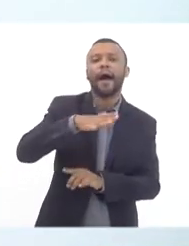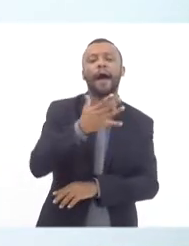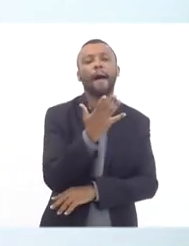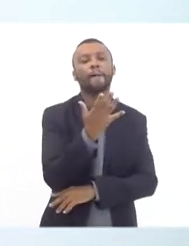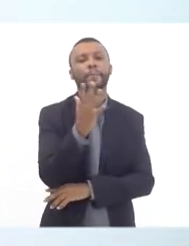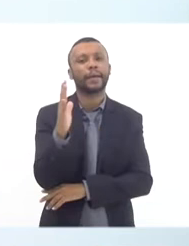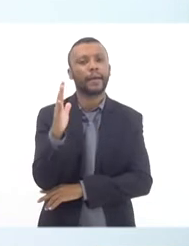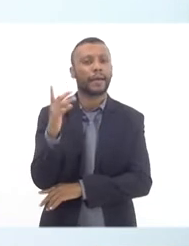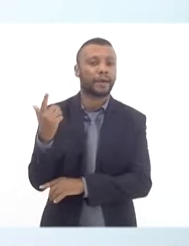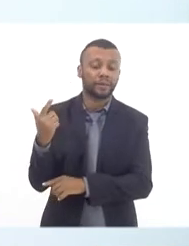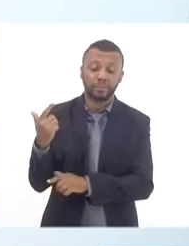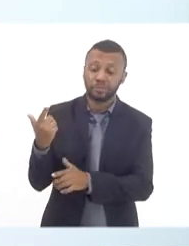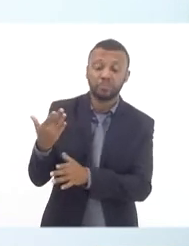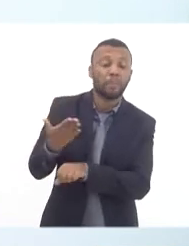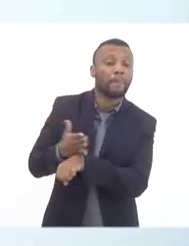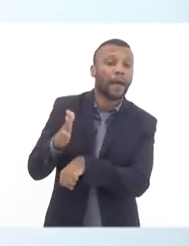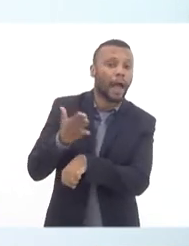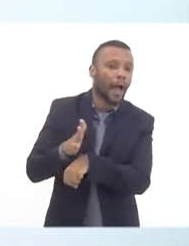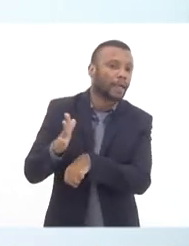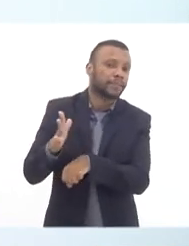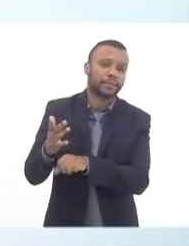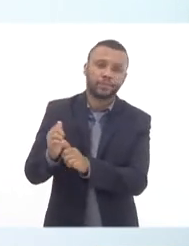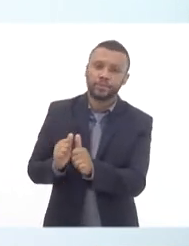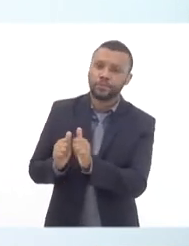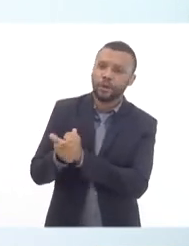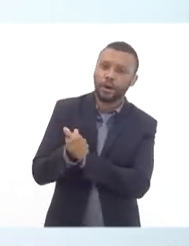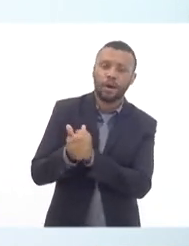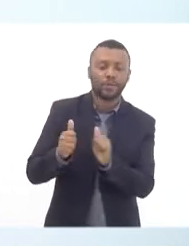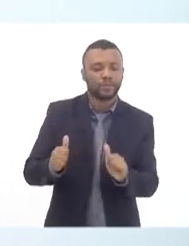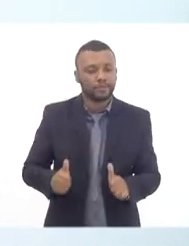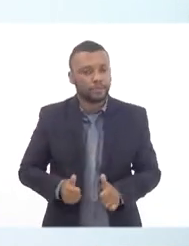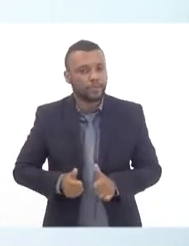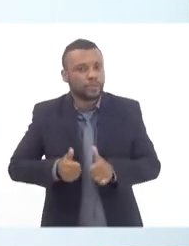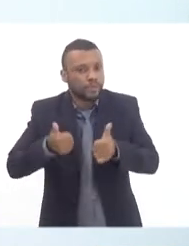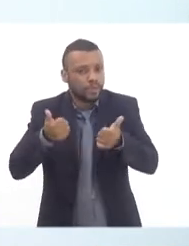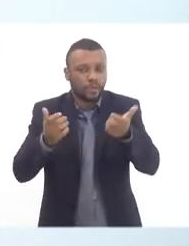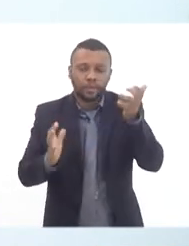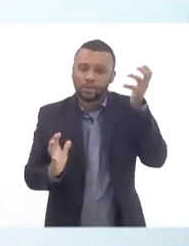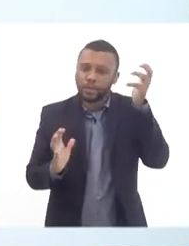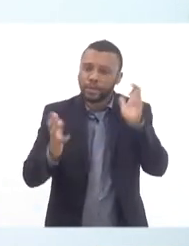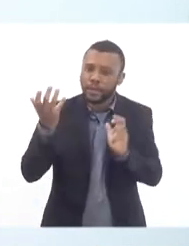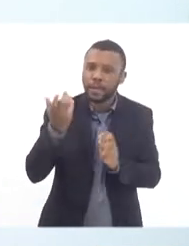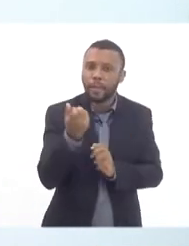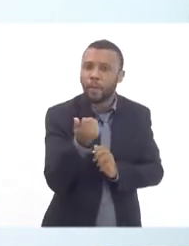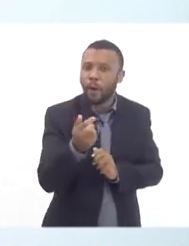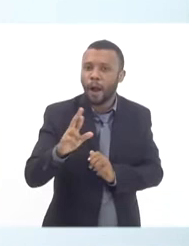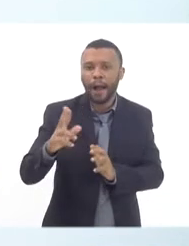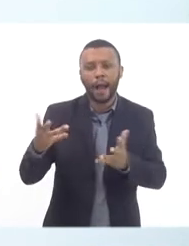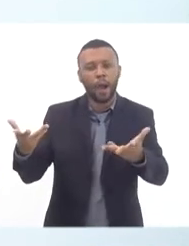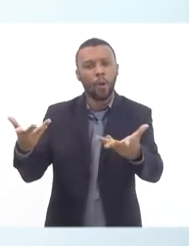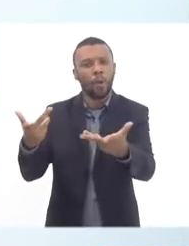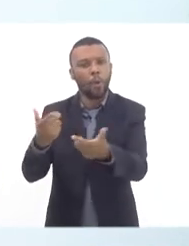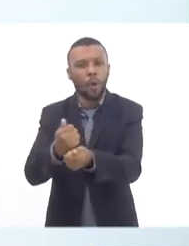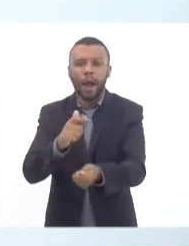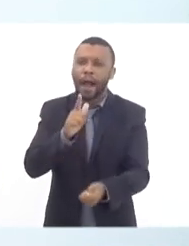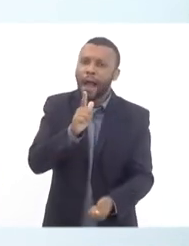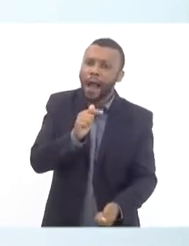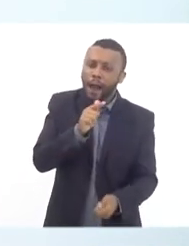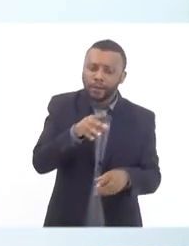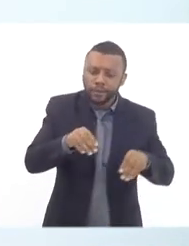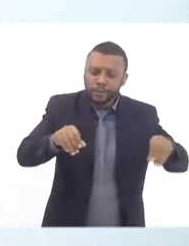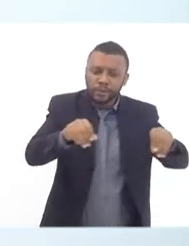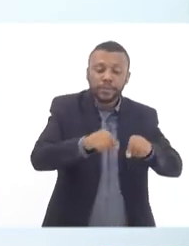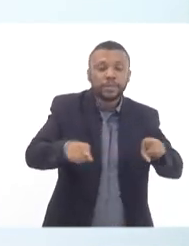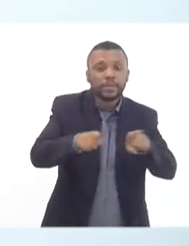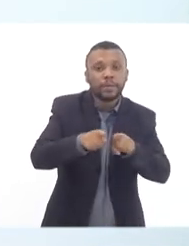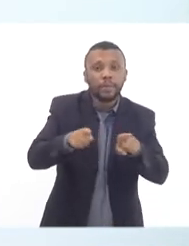práticas esportivas, melhoria do clima, qualidade do ar, água e solo e habitat para fauna